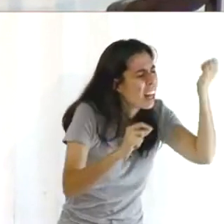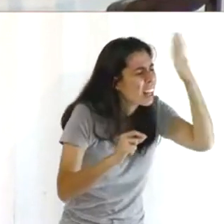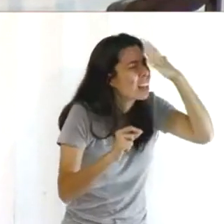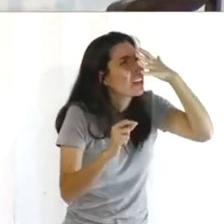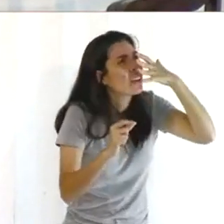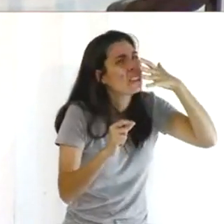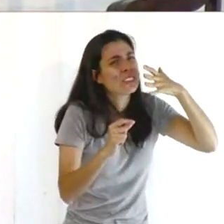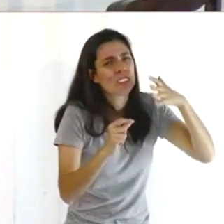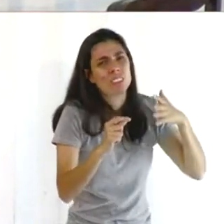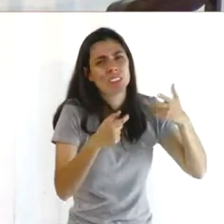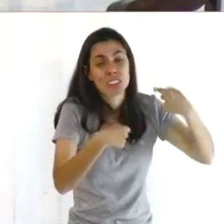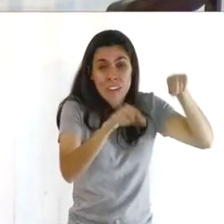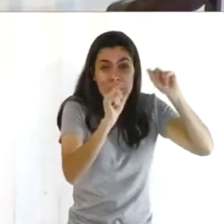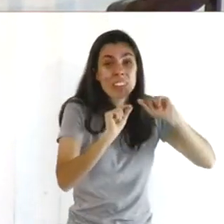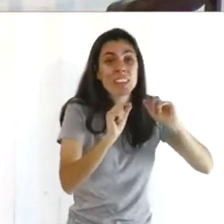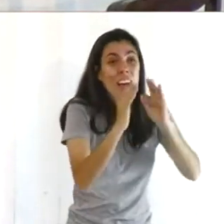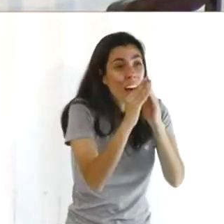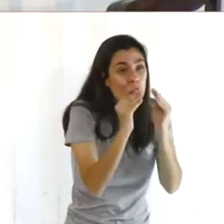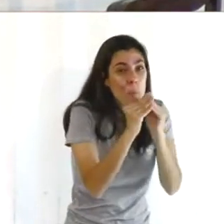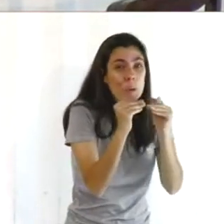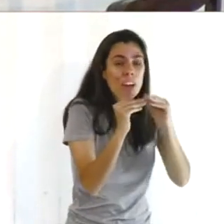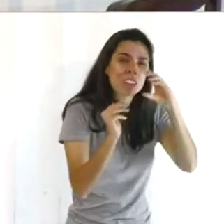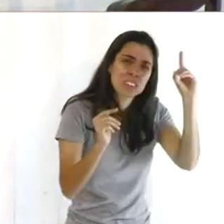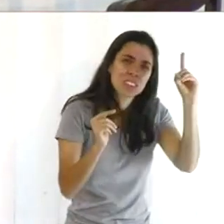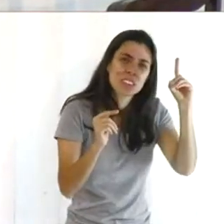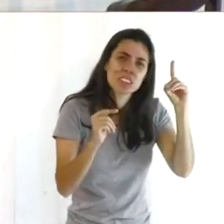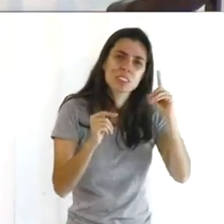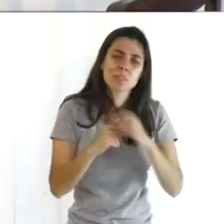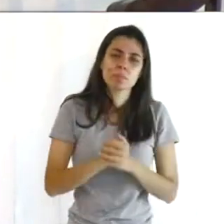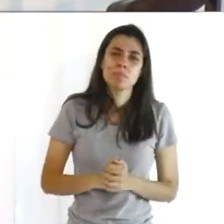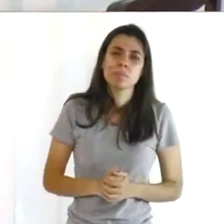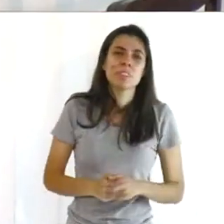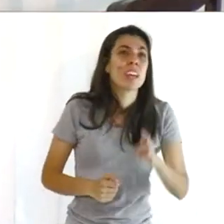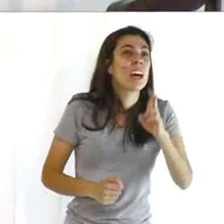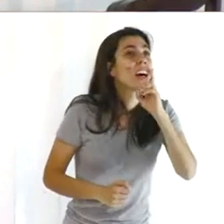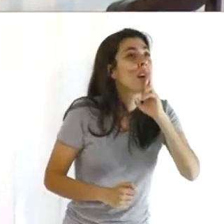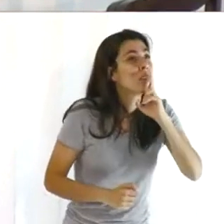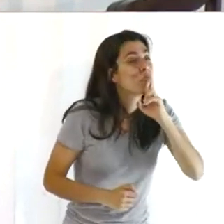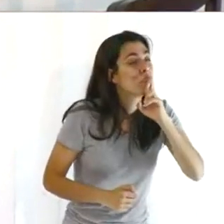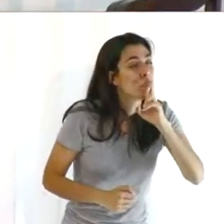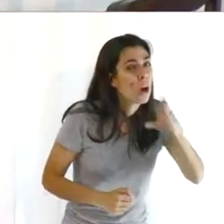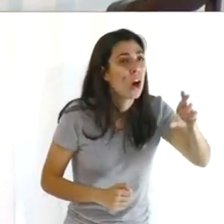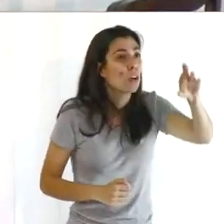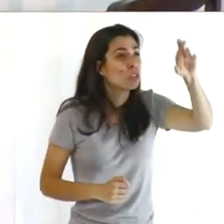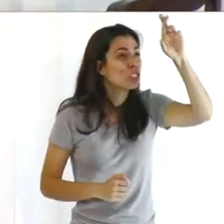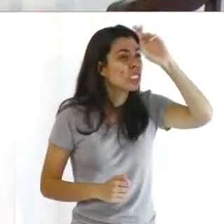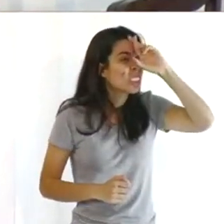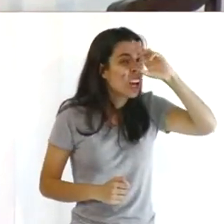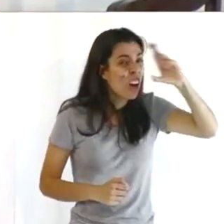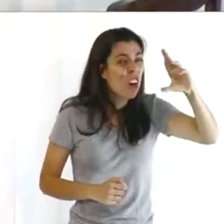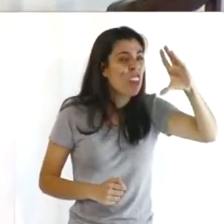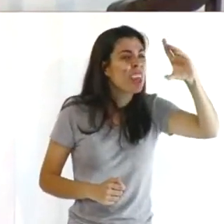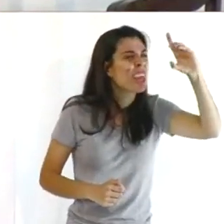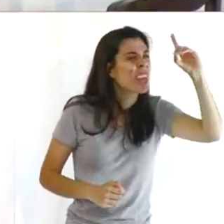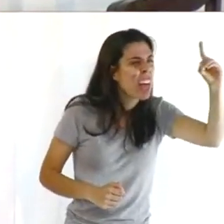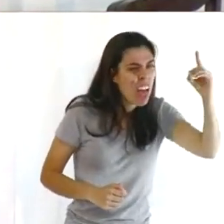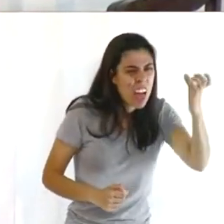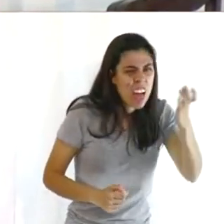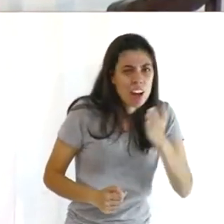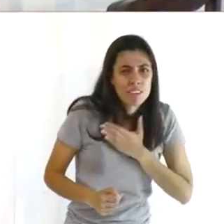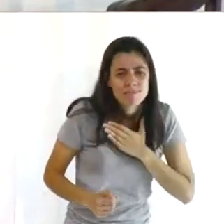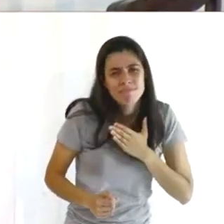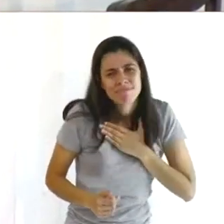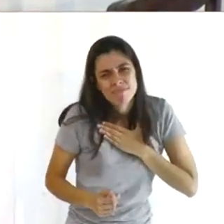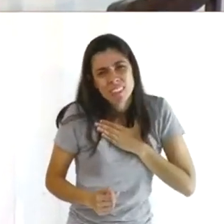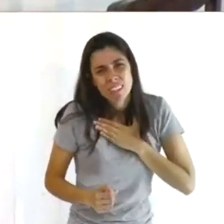forma aqui, mostrando também sua intimidade, quando ele diz assim: responde-me, Senhor Deus meu. A ideia